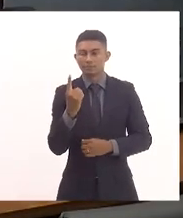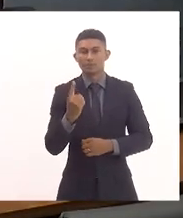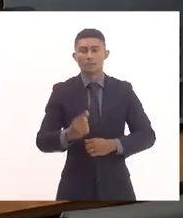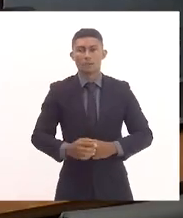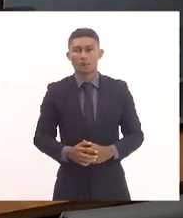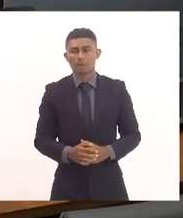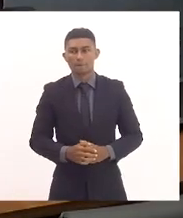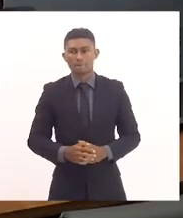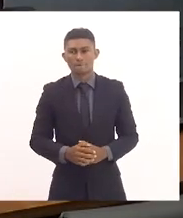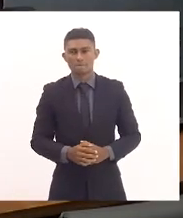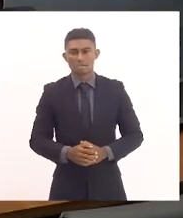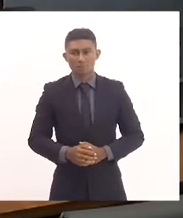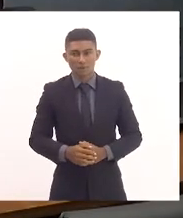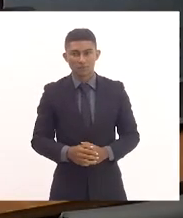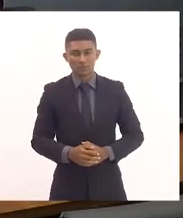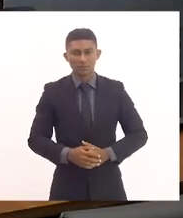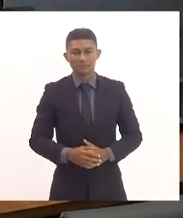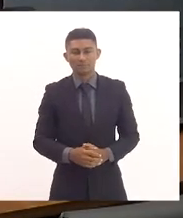É o líder do governo?